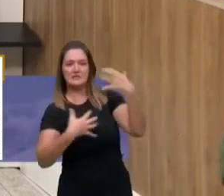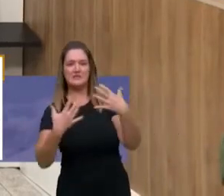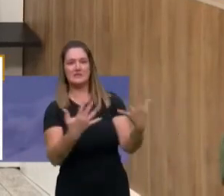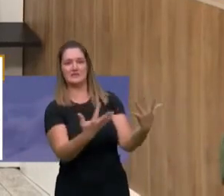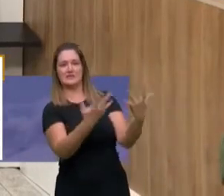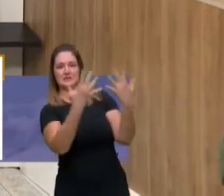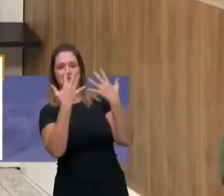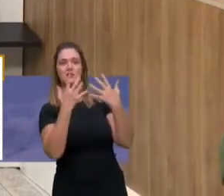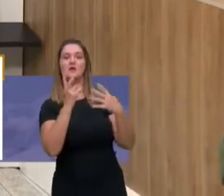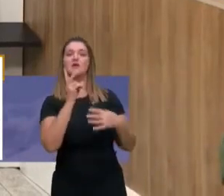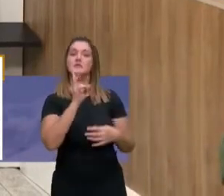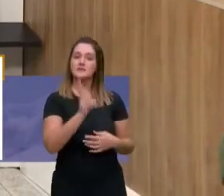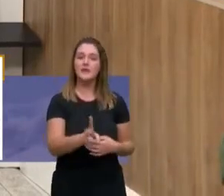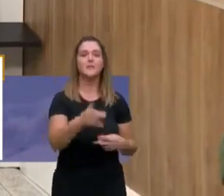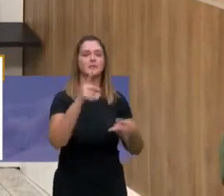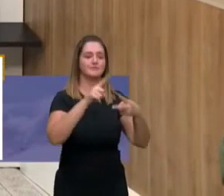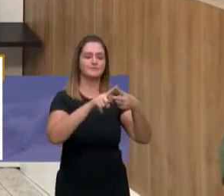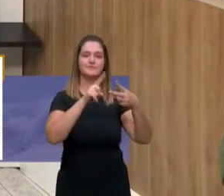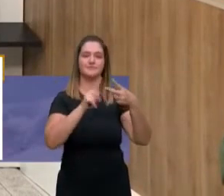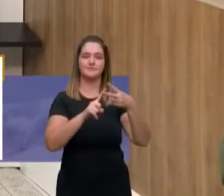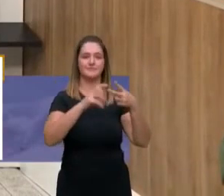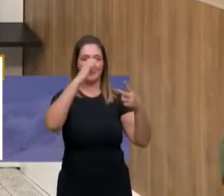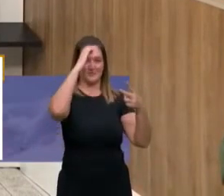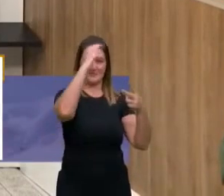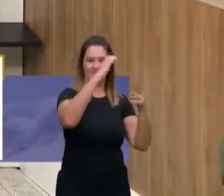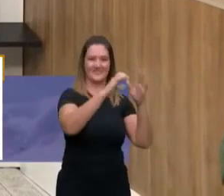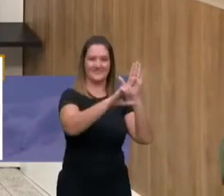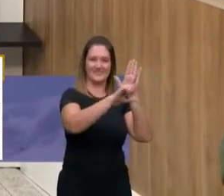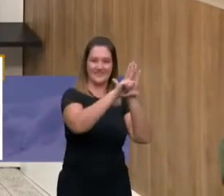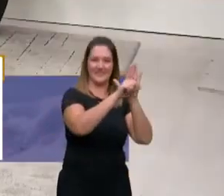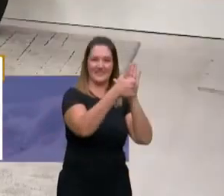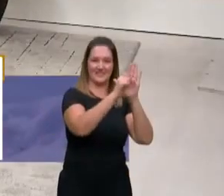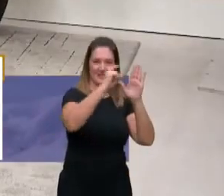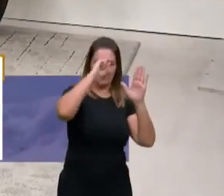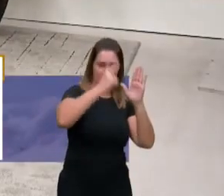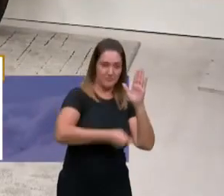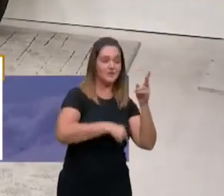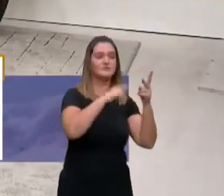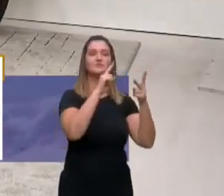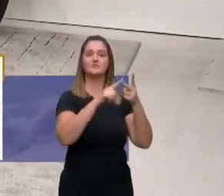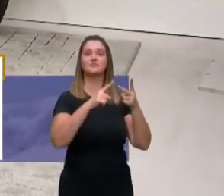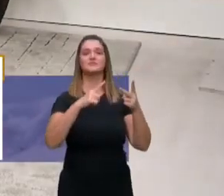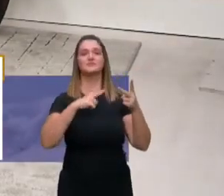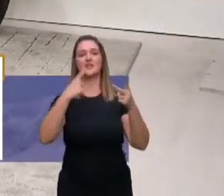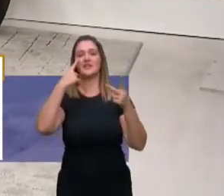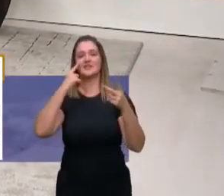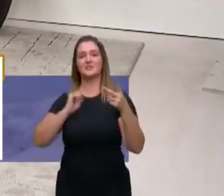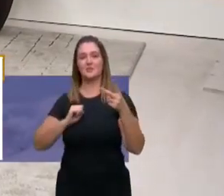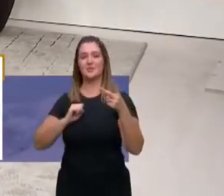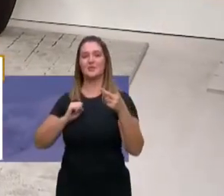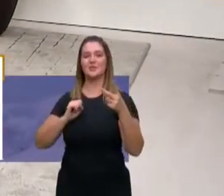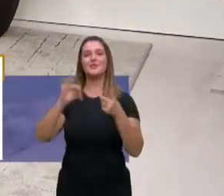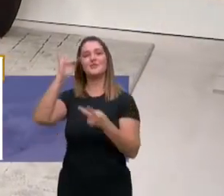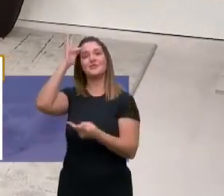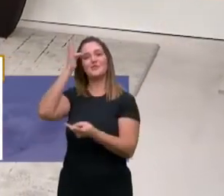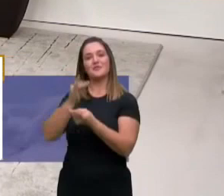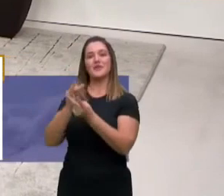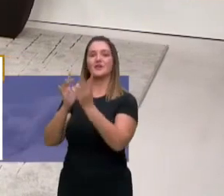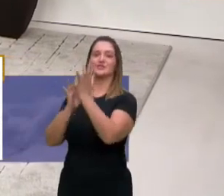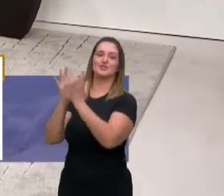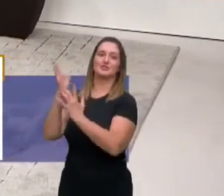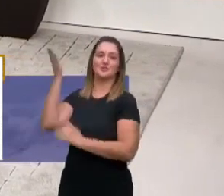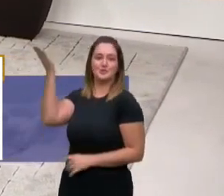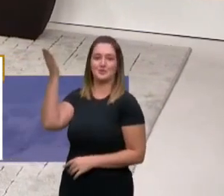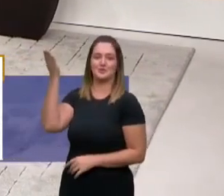um monte de coisa, Deus preservou o seu povo e a sua verdade. Portanto, hoje estamos vivendo a última fase da igreja